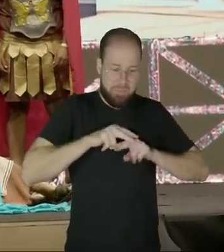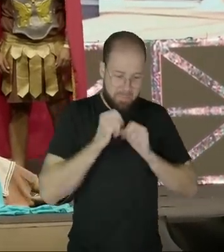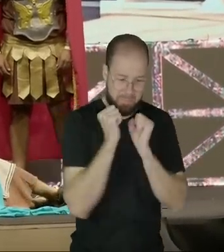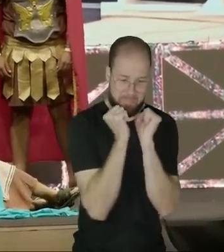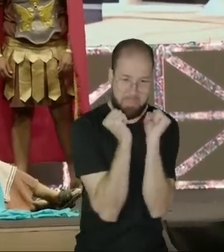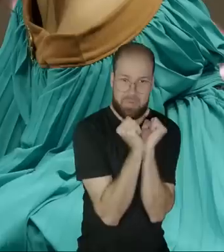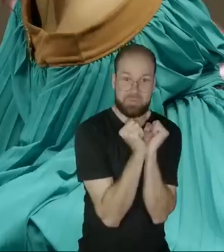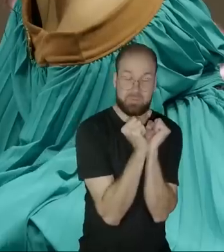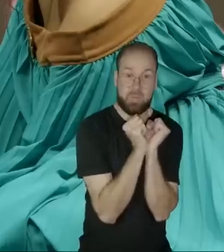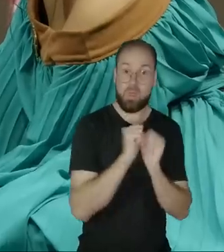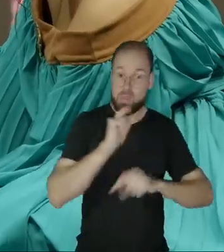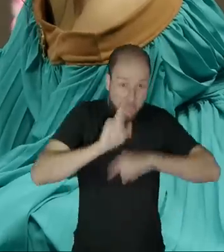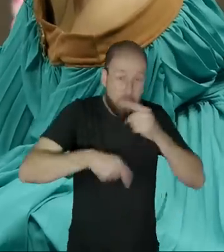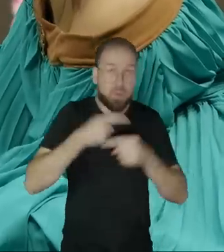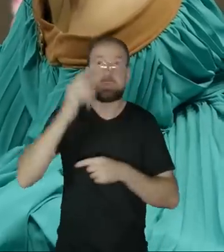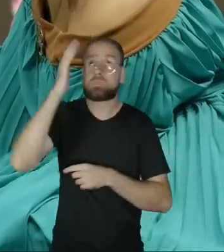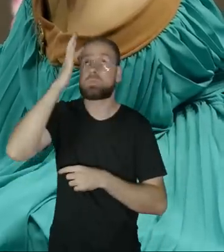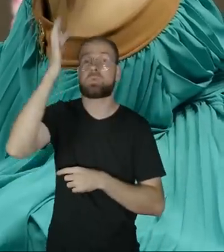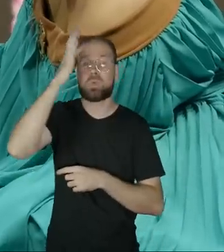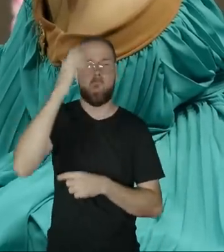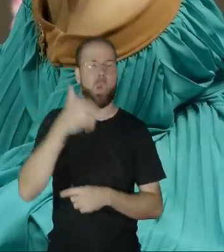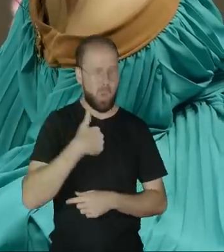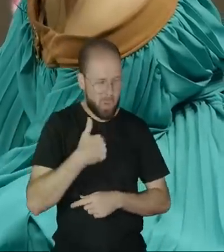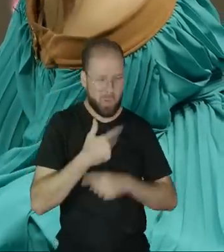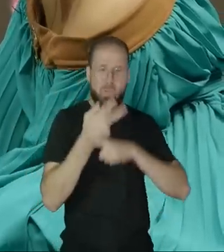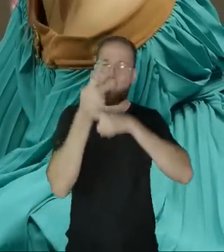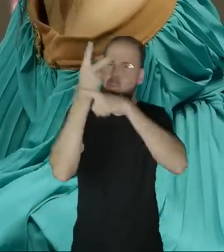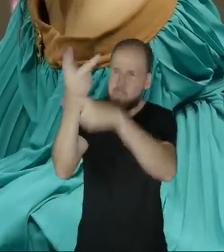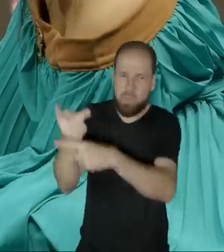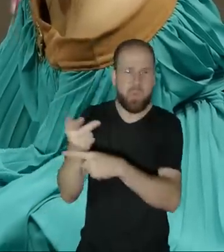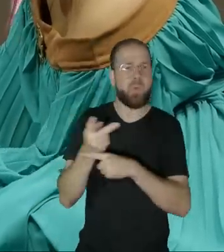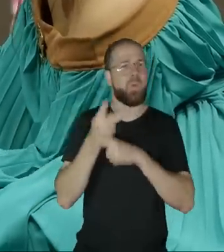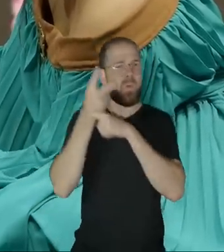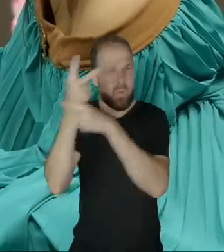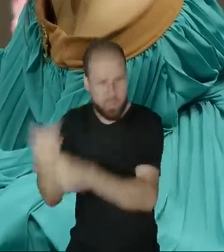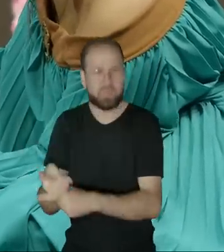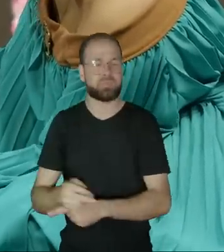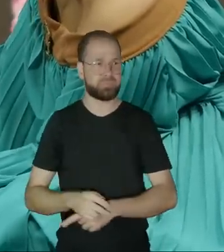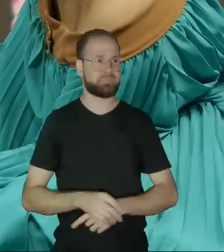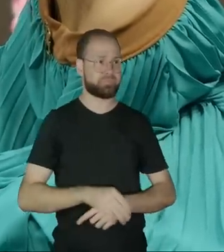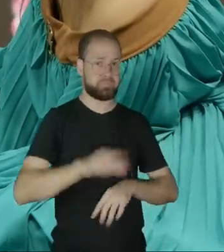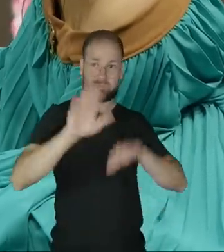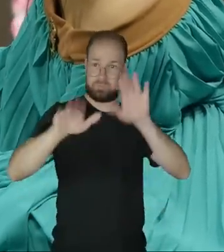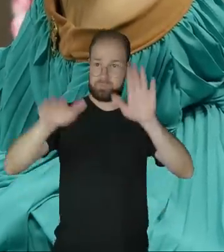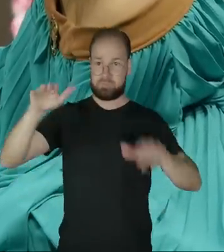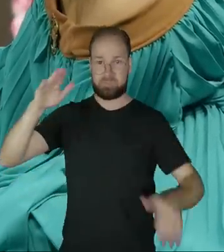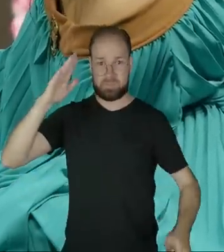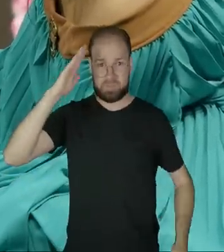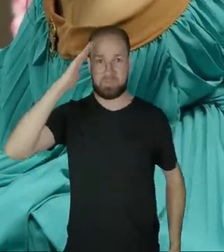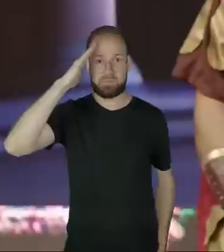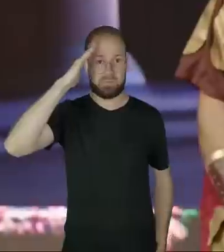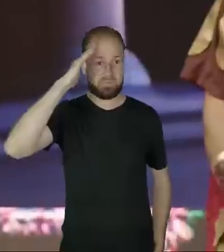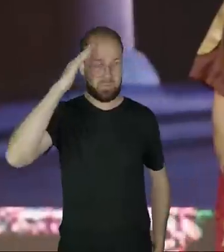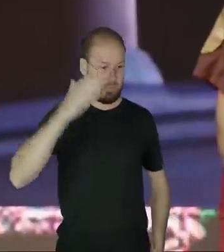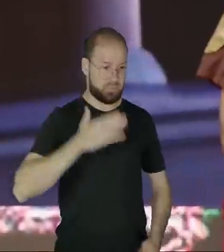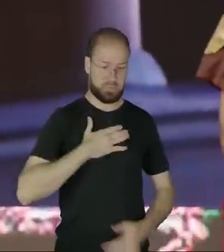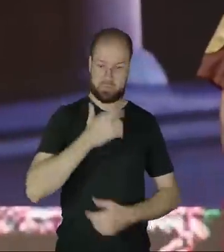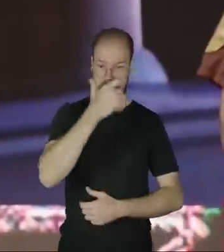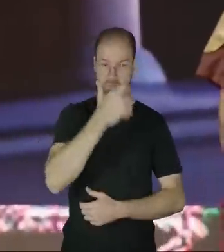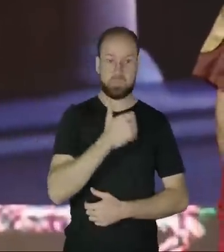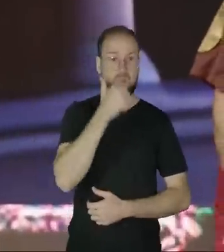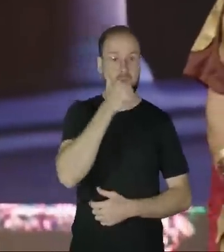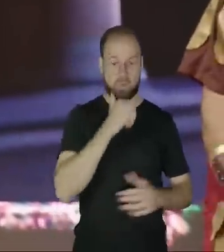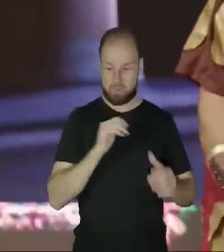então, eu o procuro. Soldados, sou Lívia Drusa, esposa